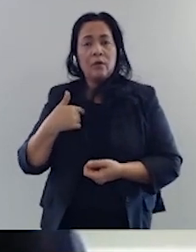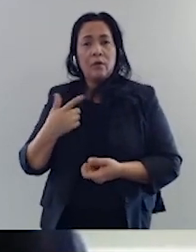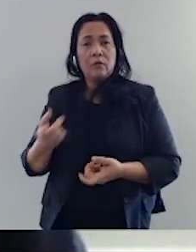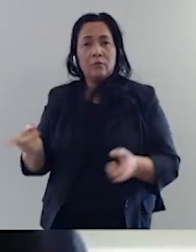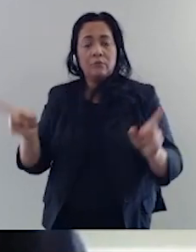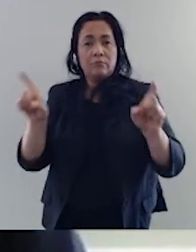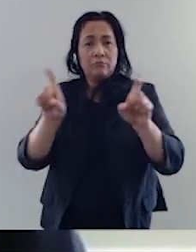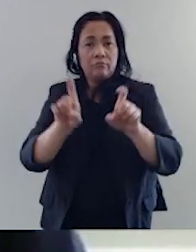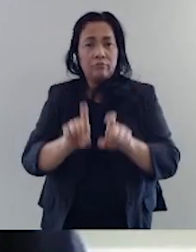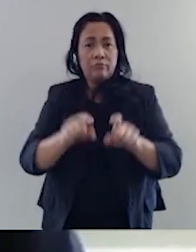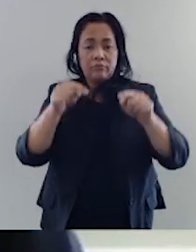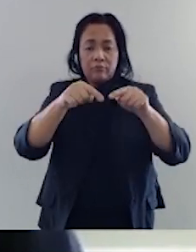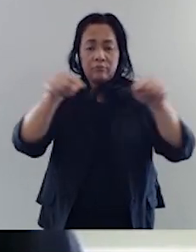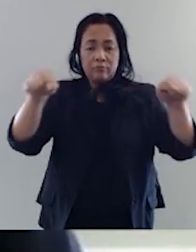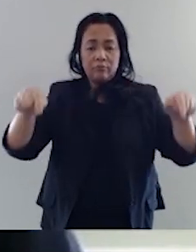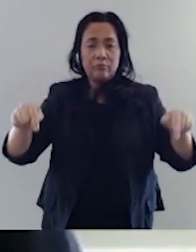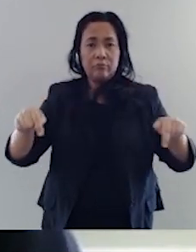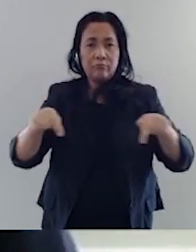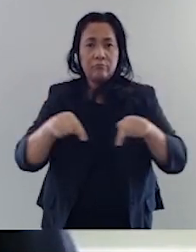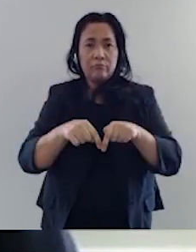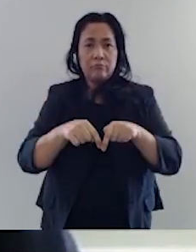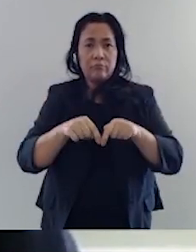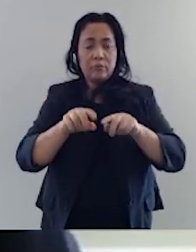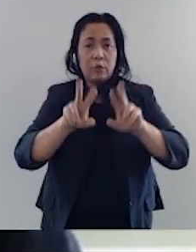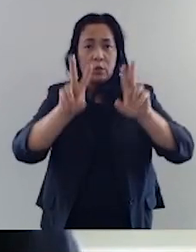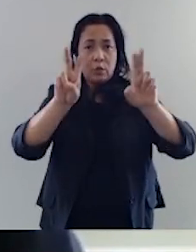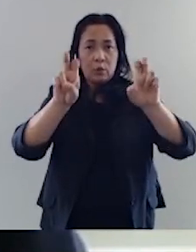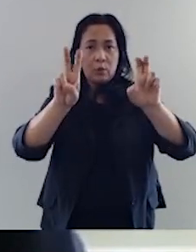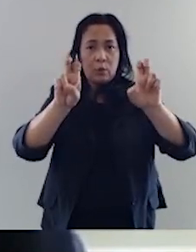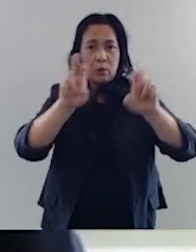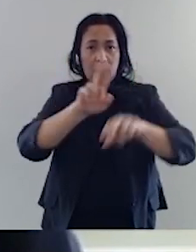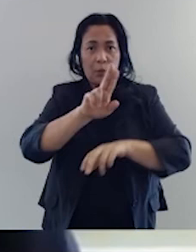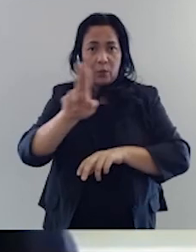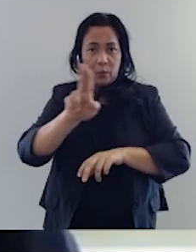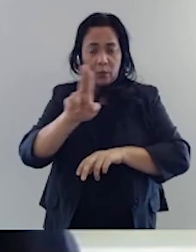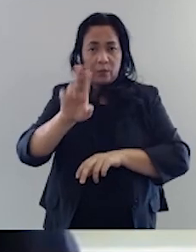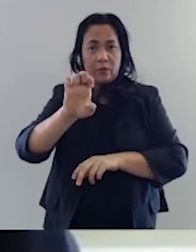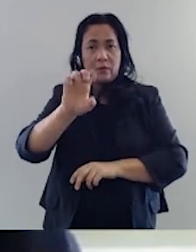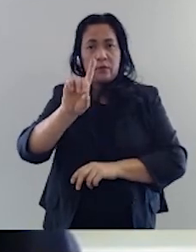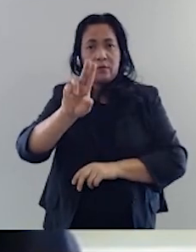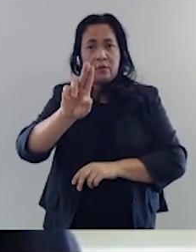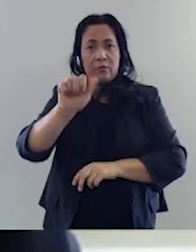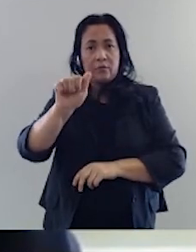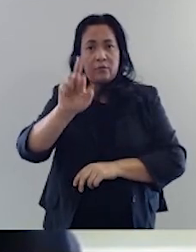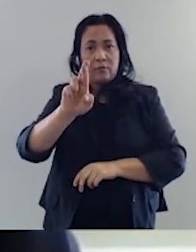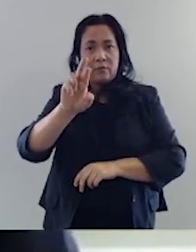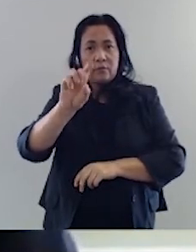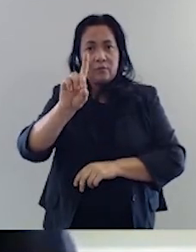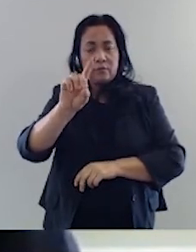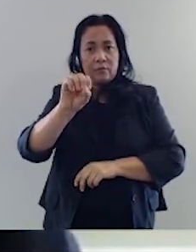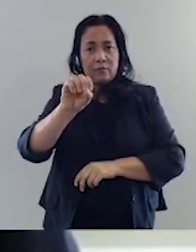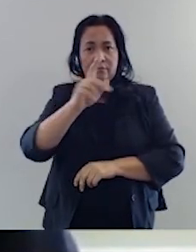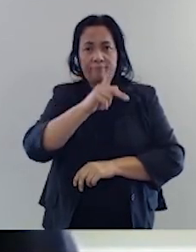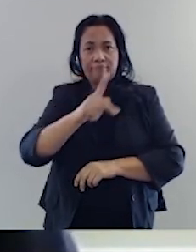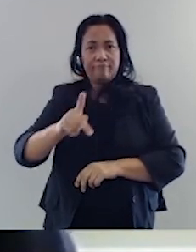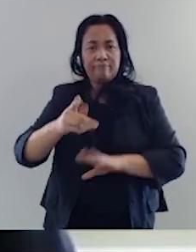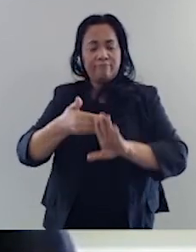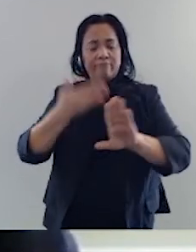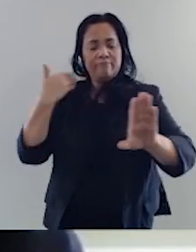sala denominada Eduardo Seabra Fagundes, que foi nosso presidente, que tanto lutou